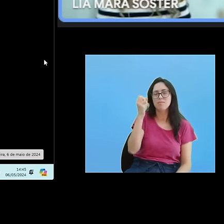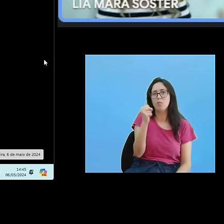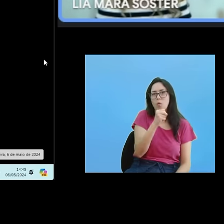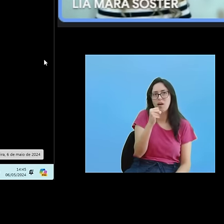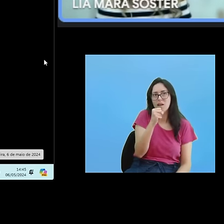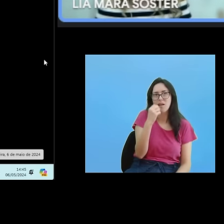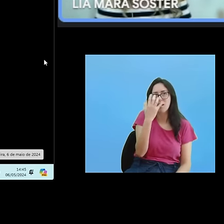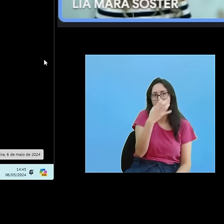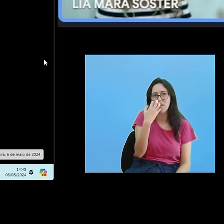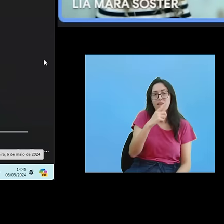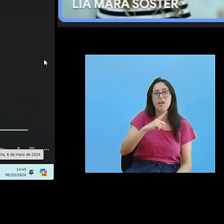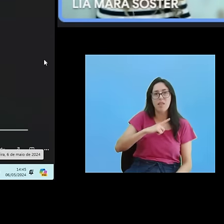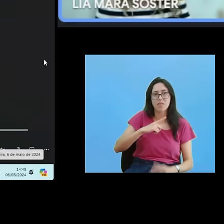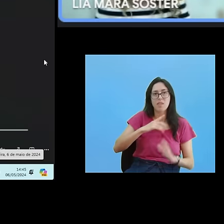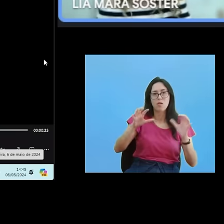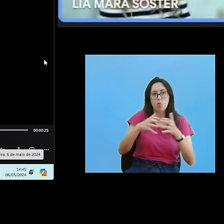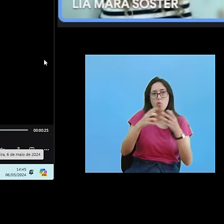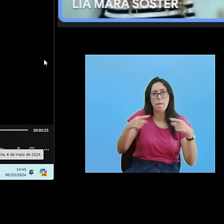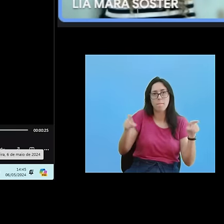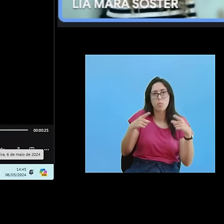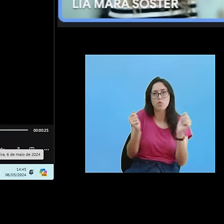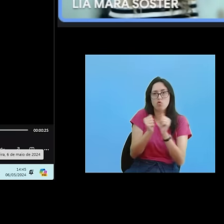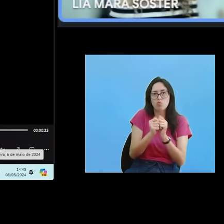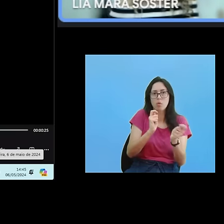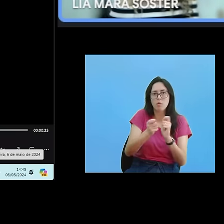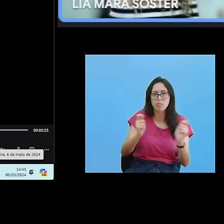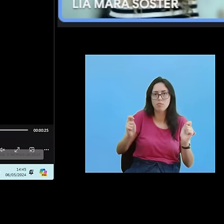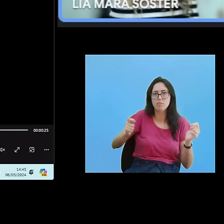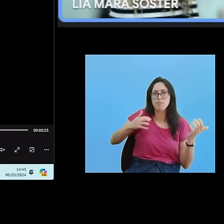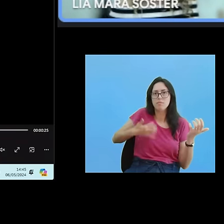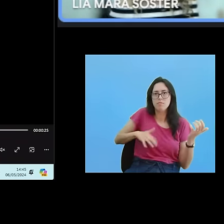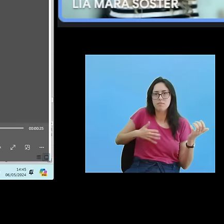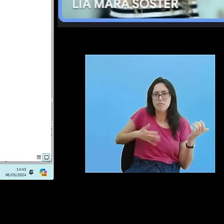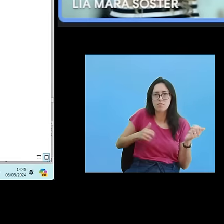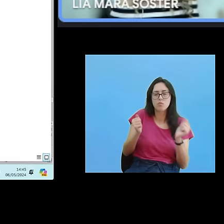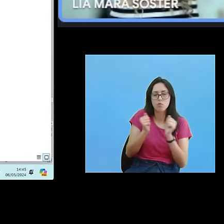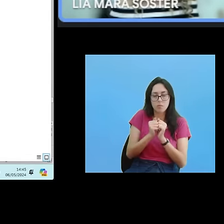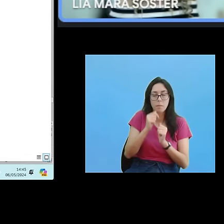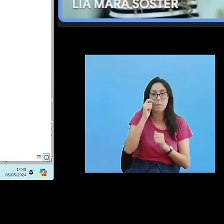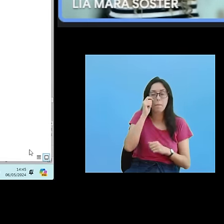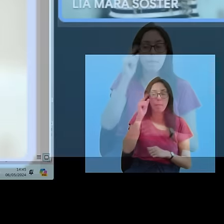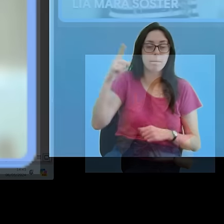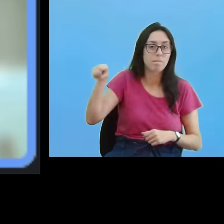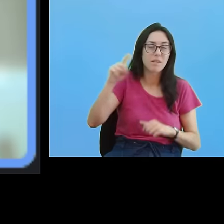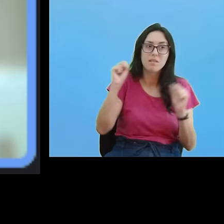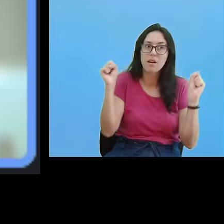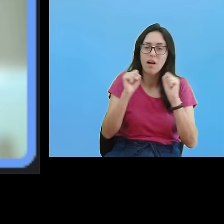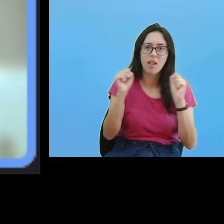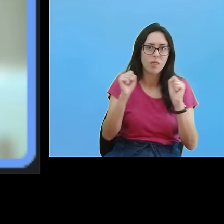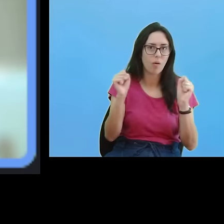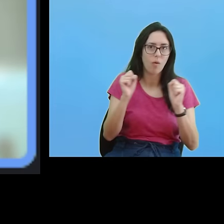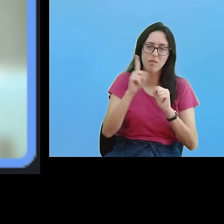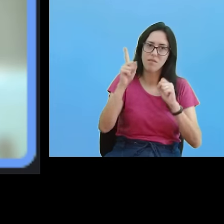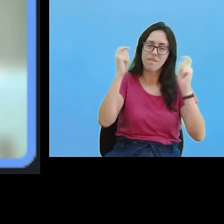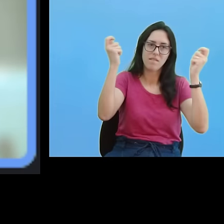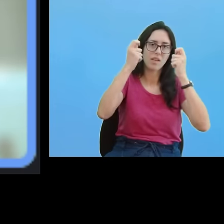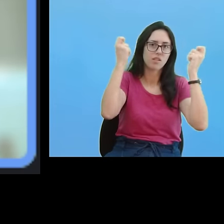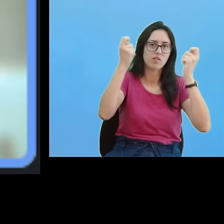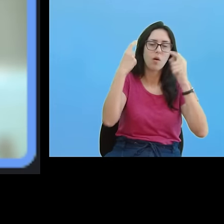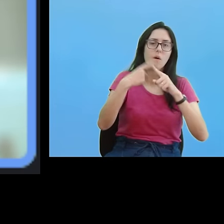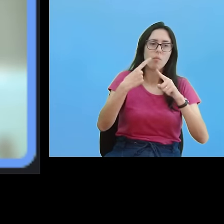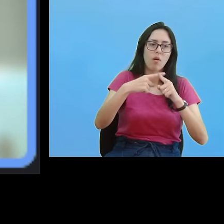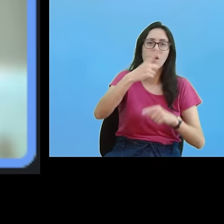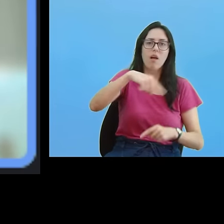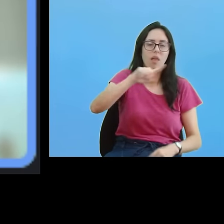tem uma banda que acompanha também. E eles adoram esse festival porque é algo que realmente